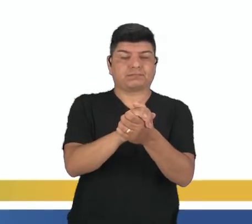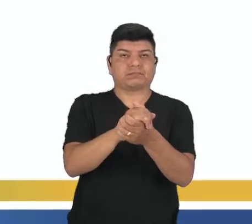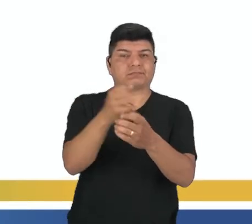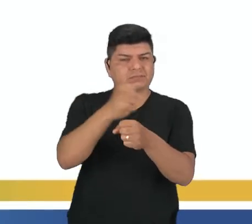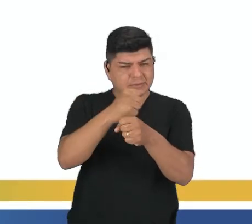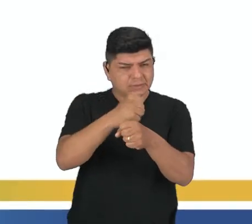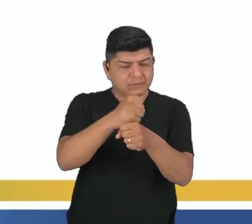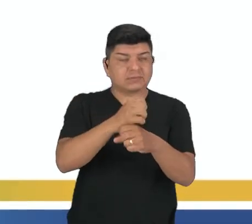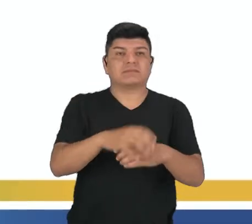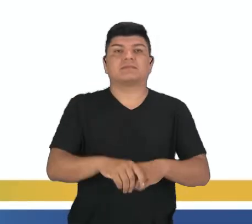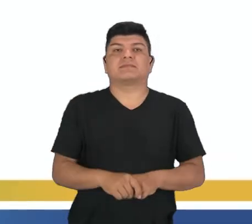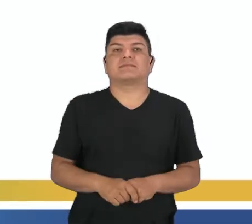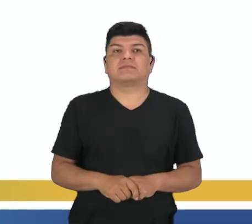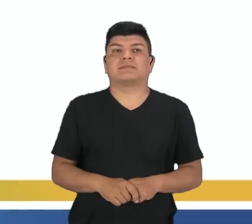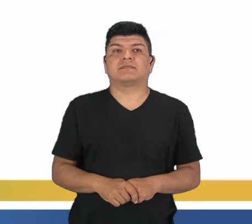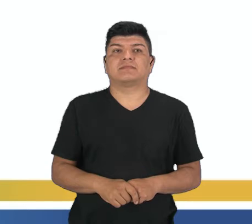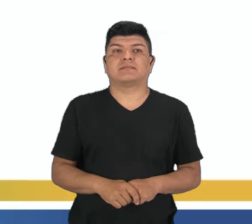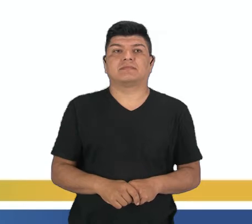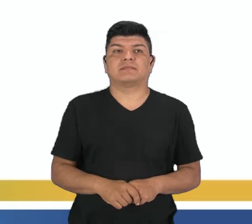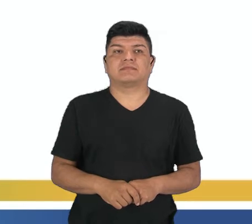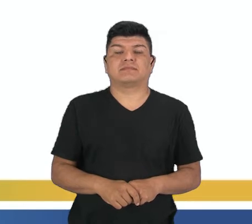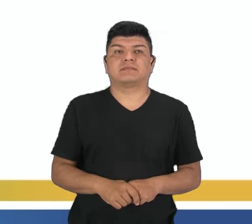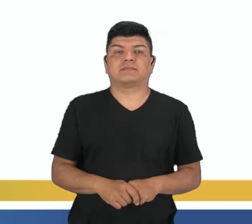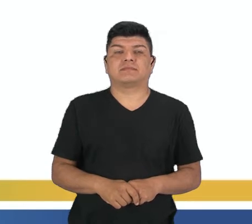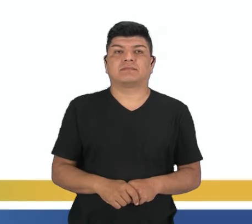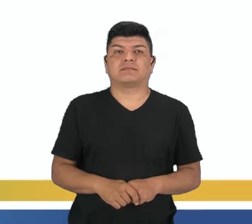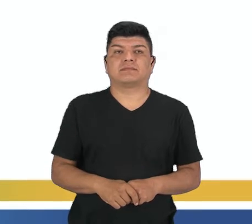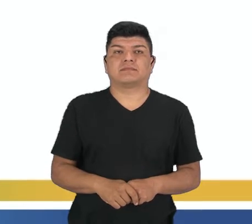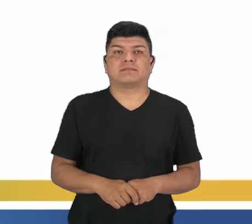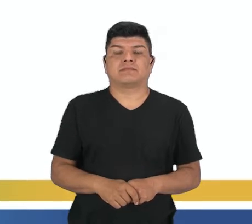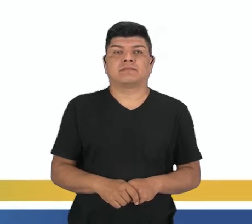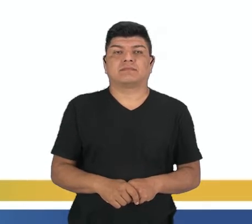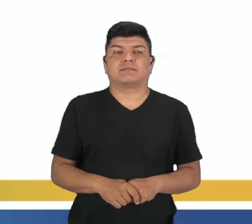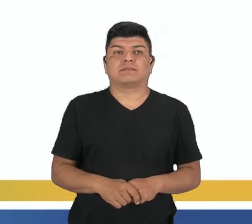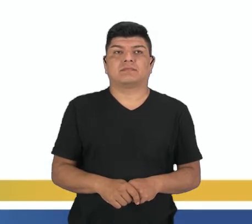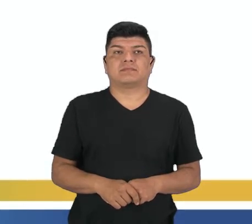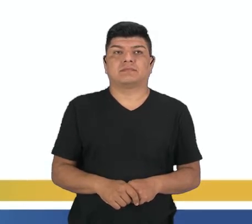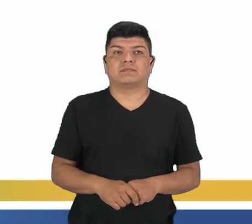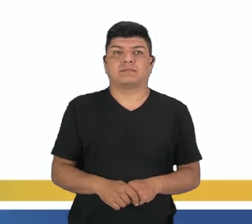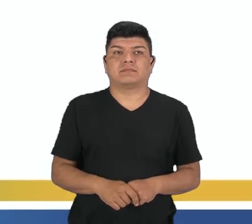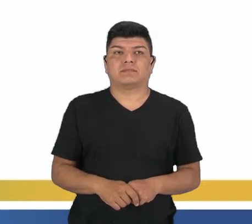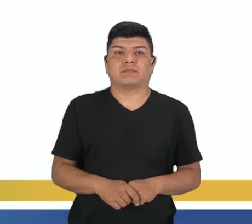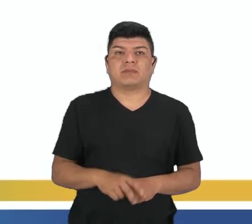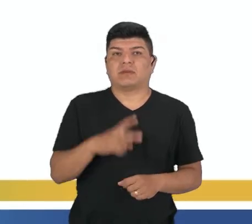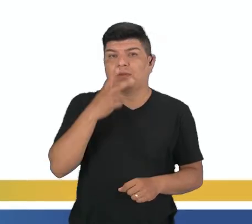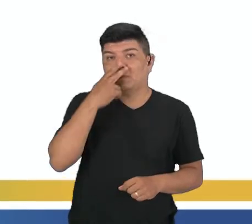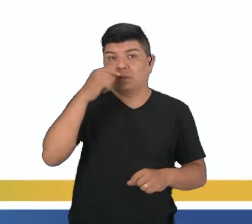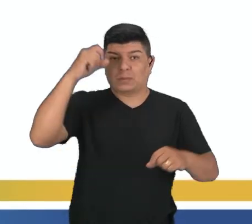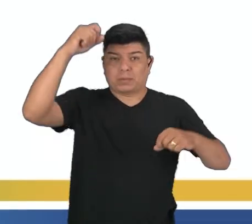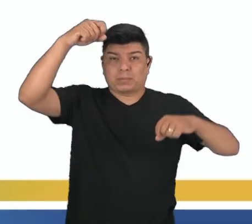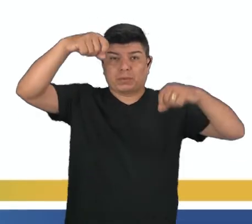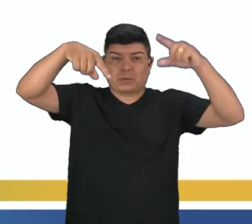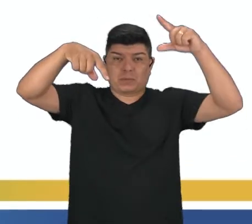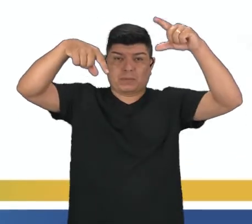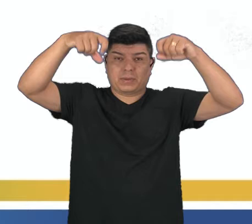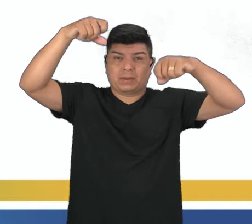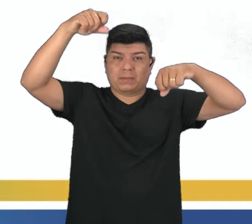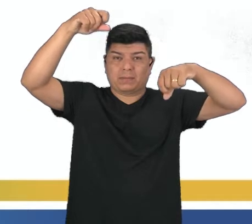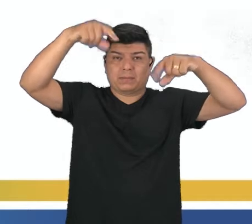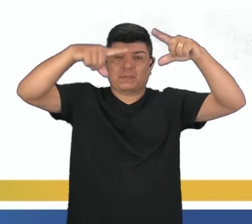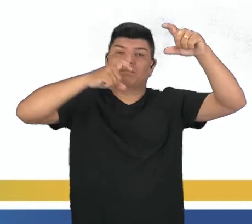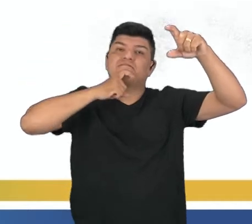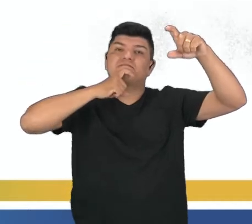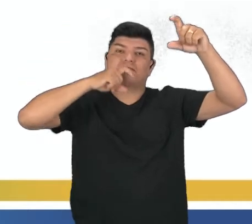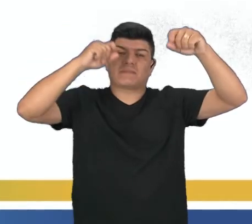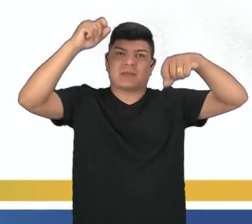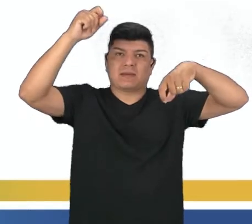aí. Va a nevar muito amanhã, né? Ou seja, vai nevar muito amanhã, né? Nevar aqui